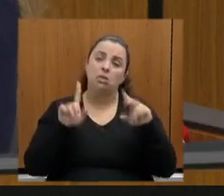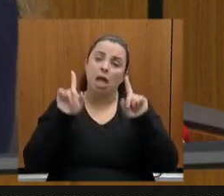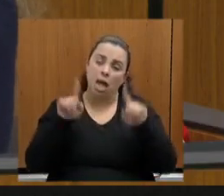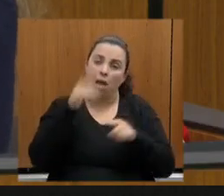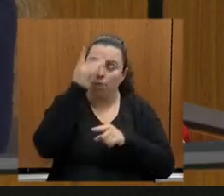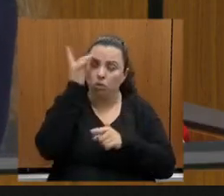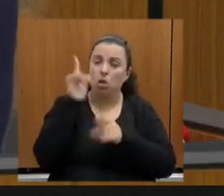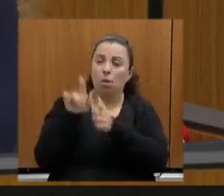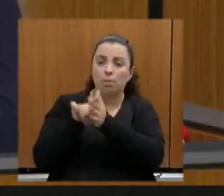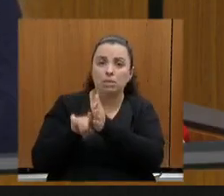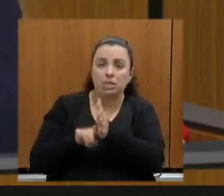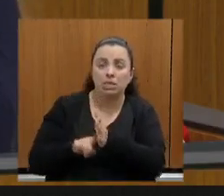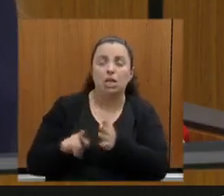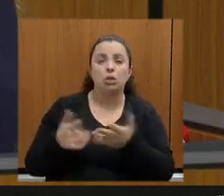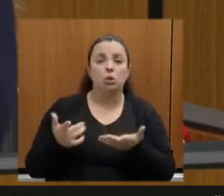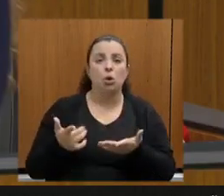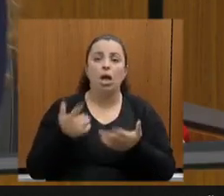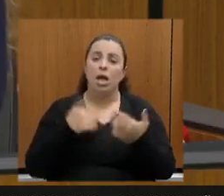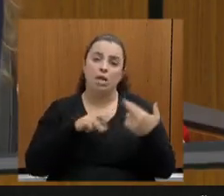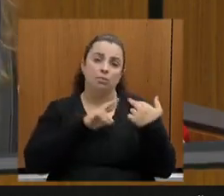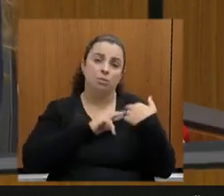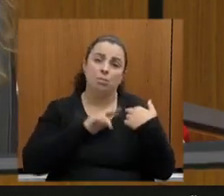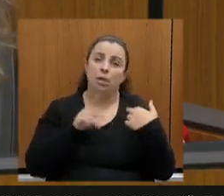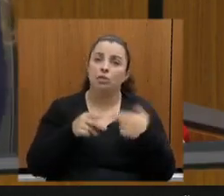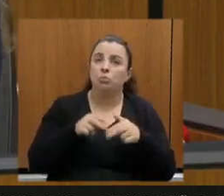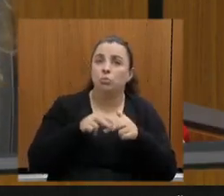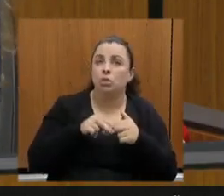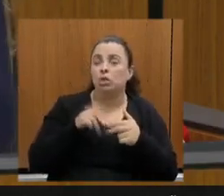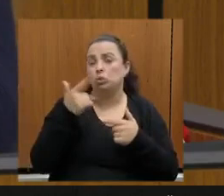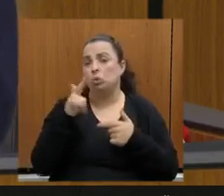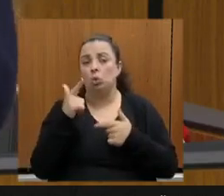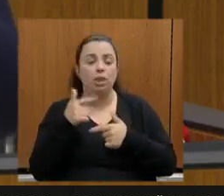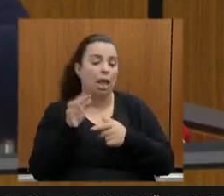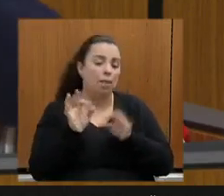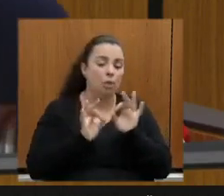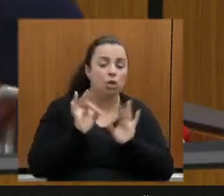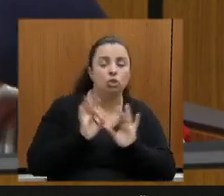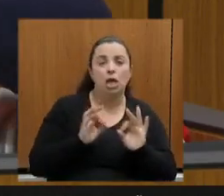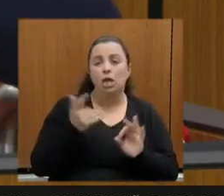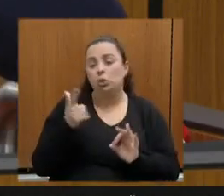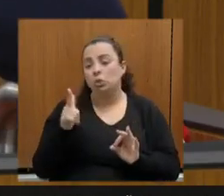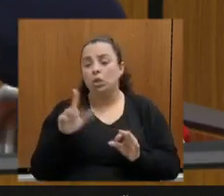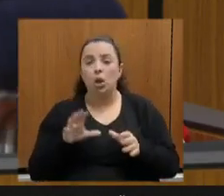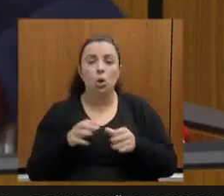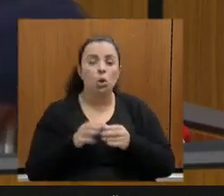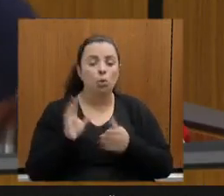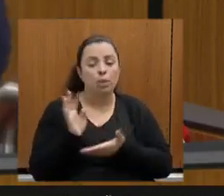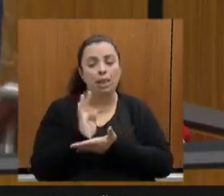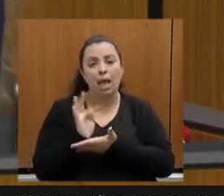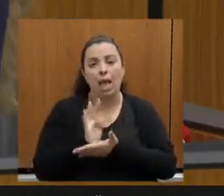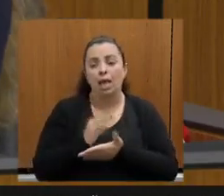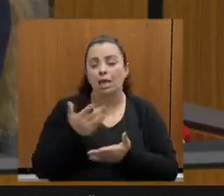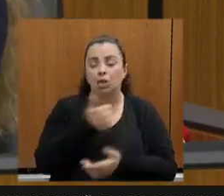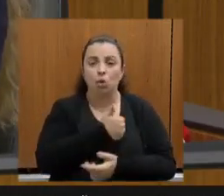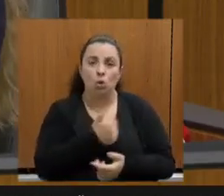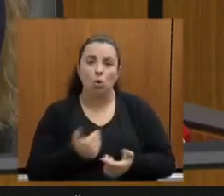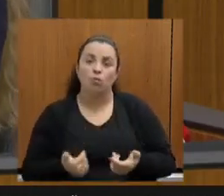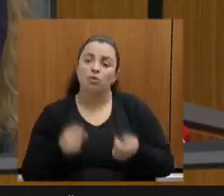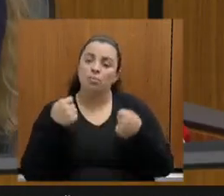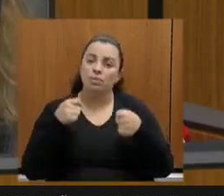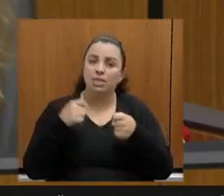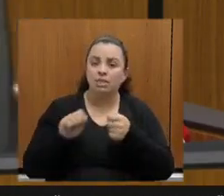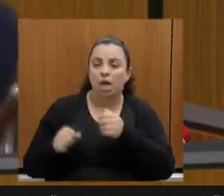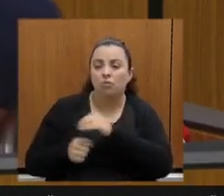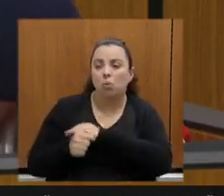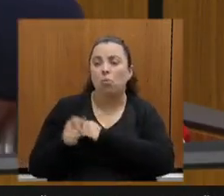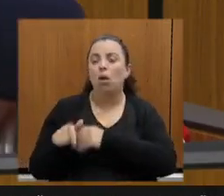aqui por duas vezes a responsabilidade é porque a gente não tem aí projetos ou não tem Equipe técnica que o Governo deveria suprir a equipe